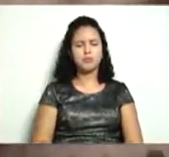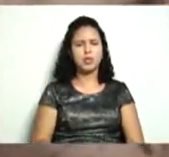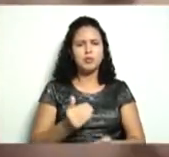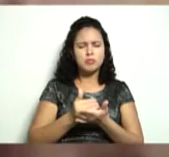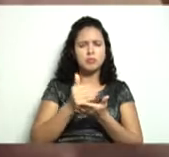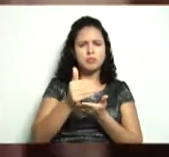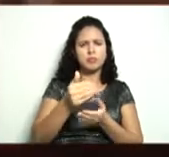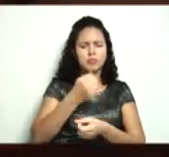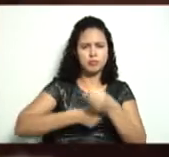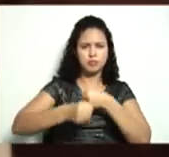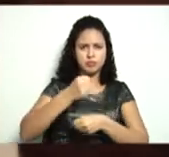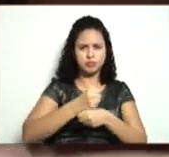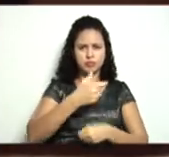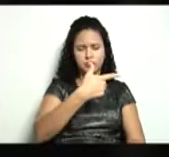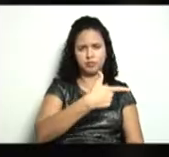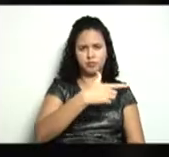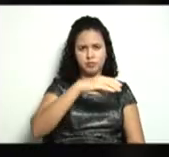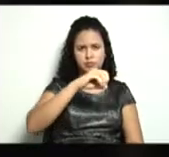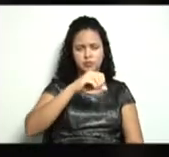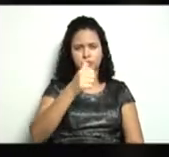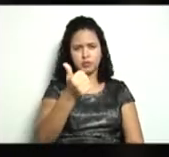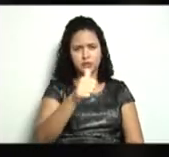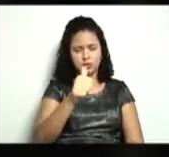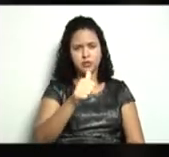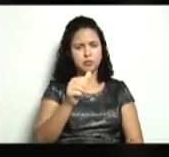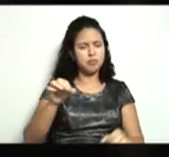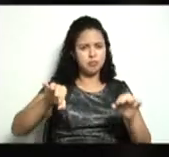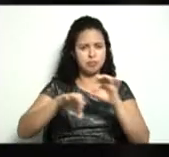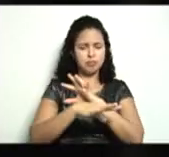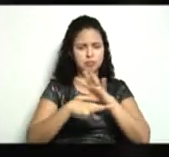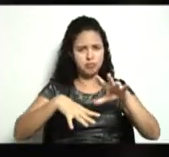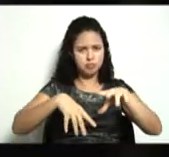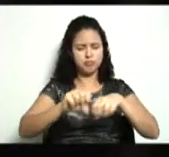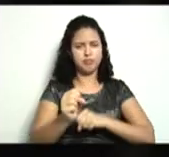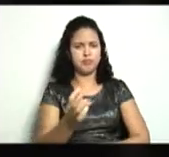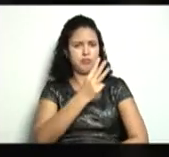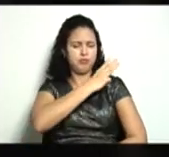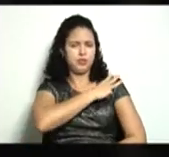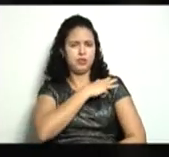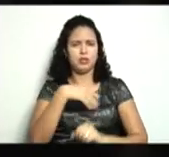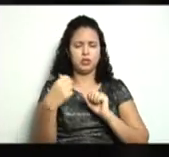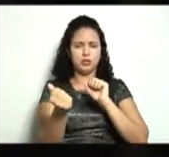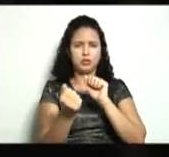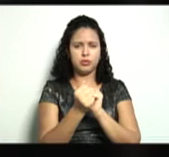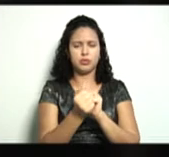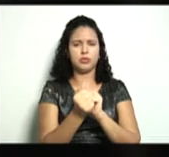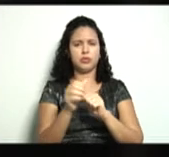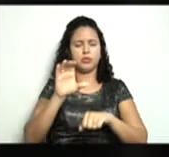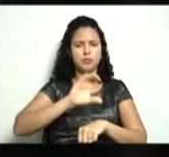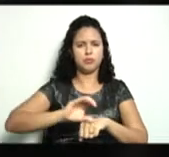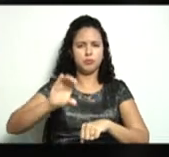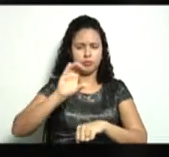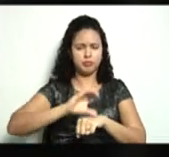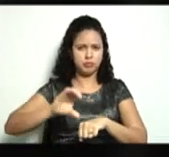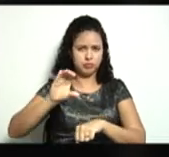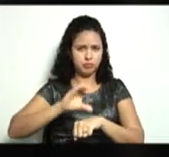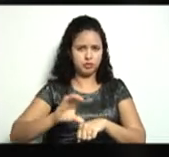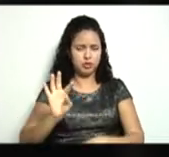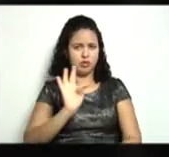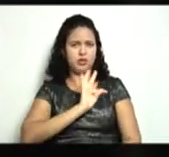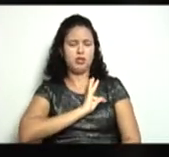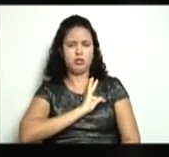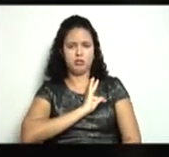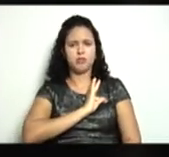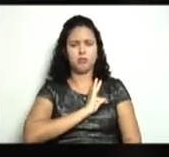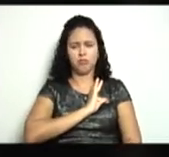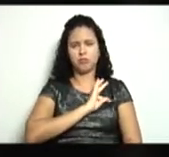Comecei em 2011, logo após ter concluído o ensino médio e também junto com o ensino médio eu cursei o técnico em agropecuária